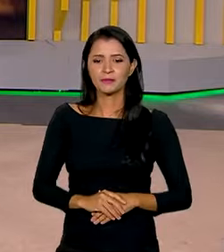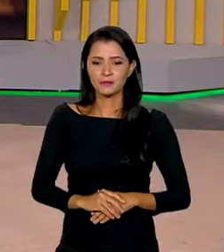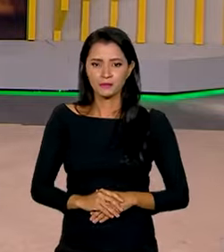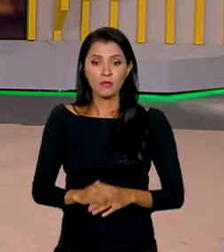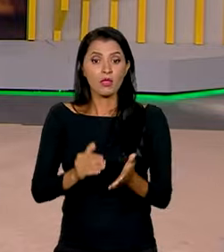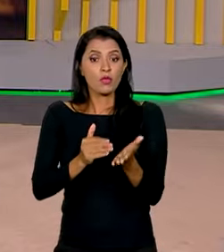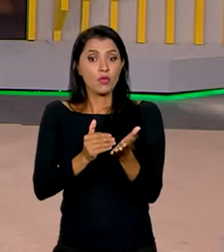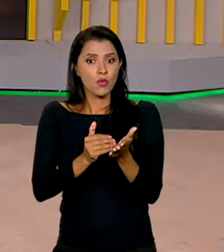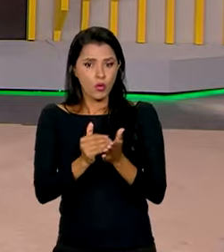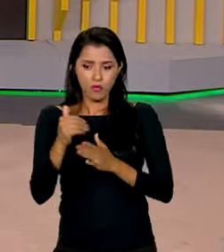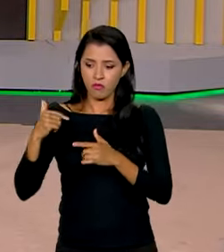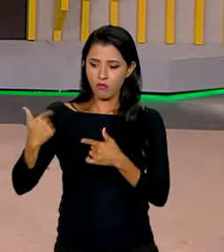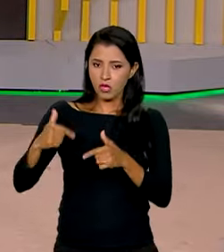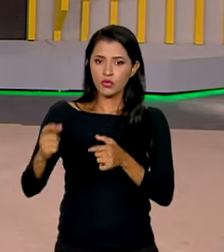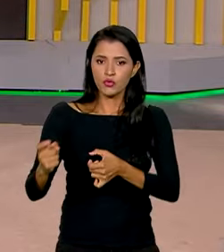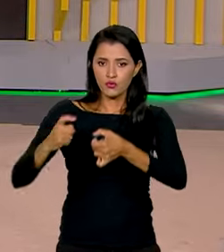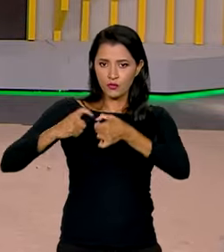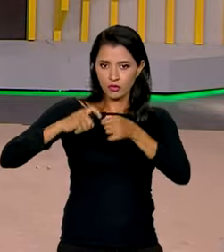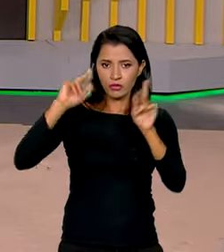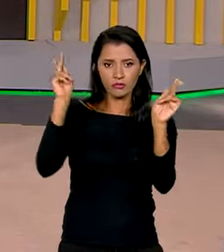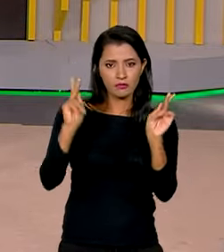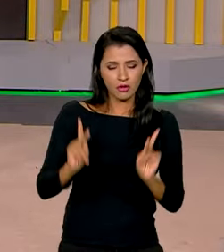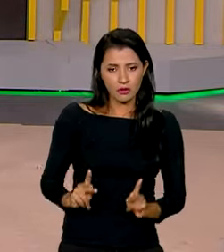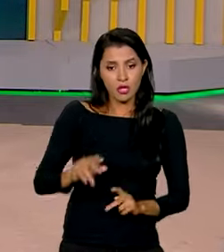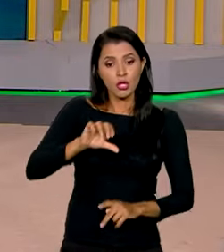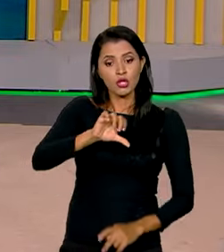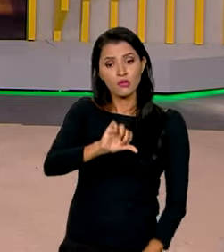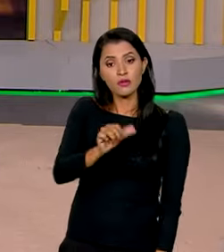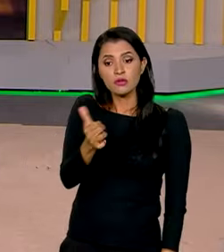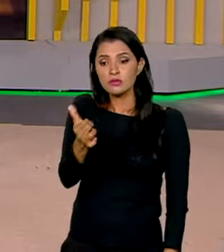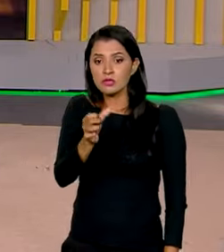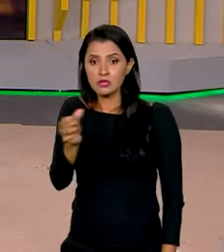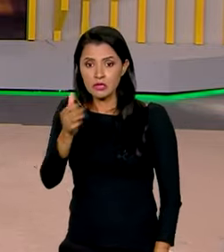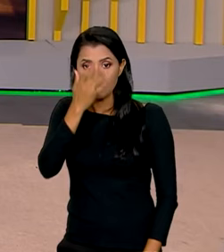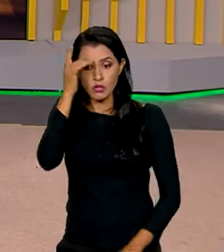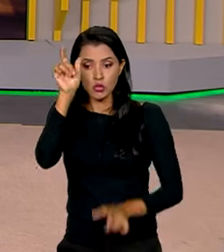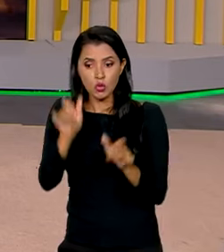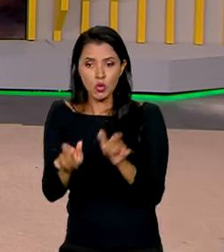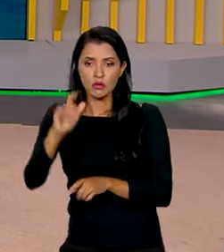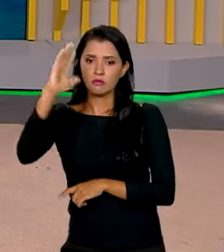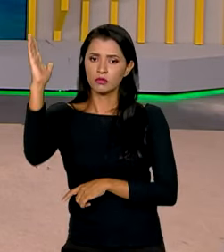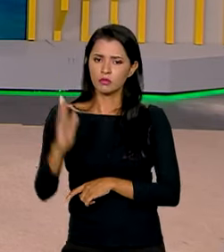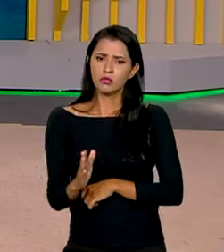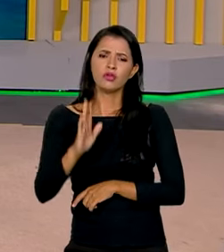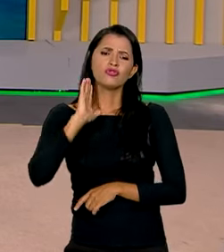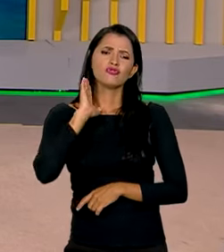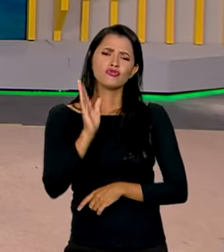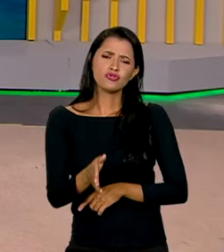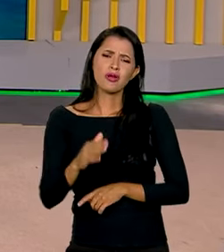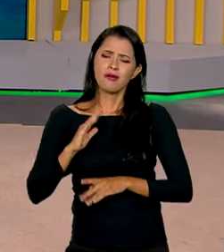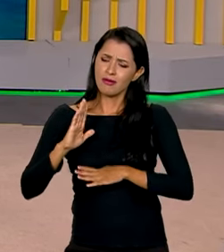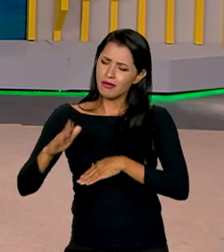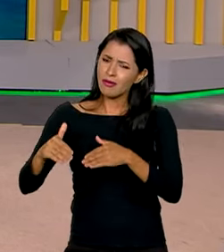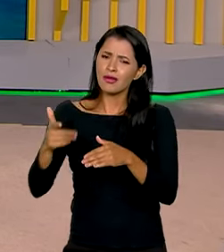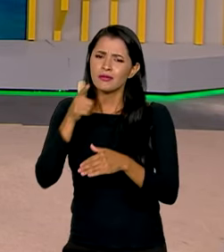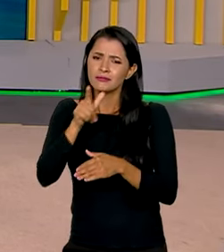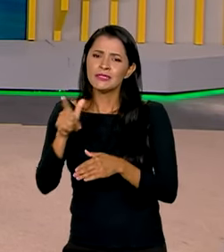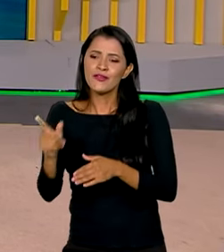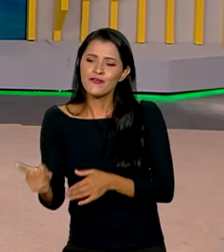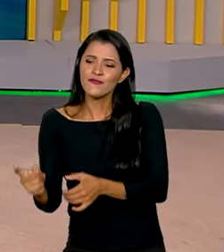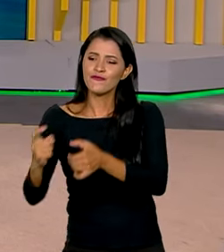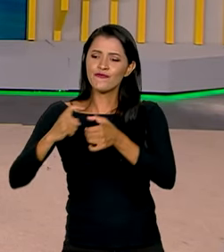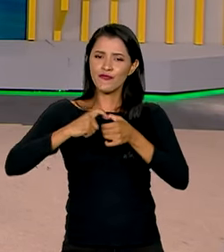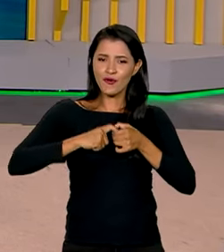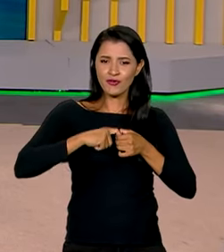E desde o começo da operação Voltando em Paz, 916 brasileiros já passaram pelo processo de repatriação